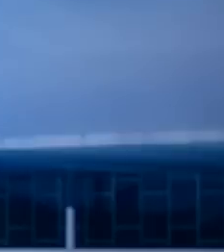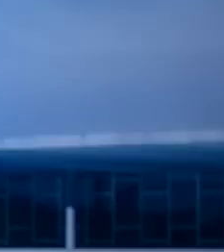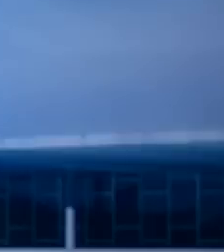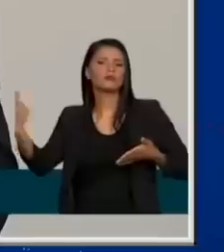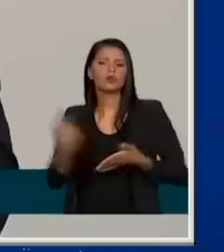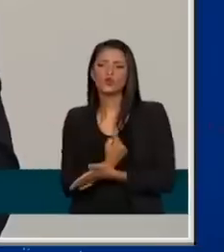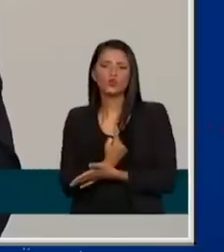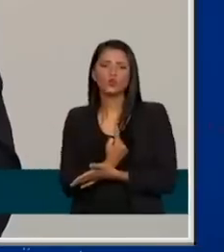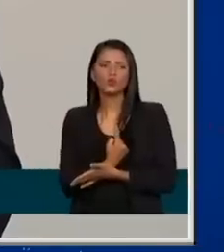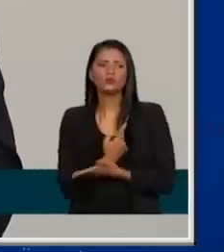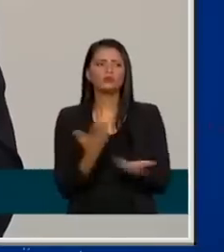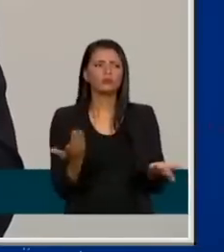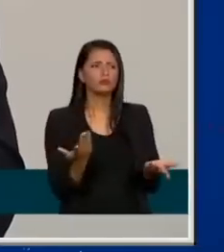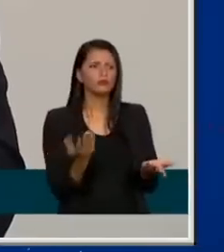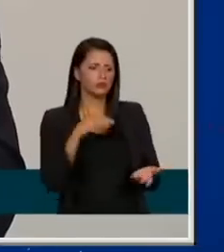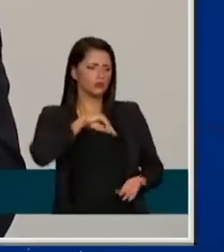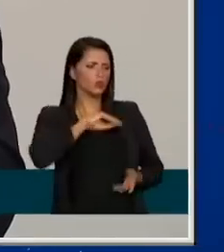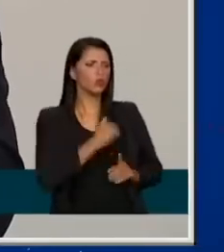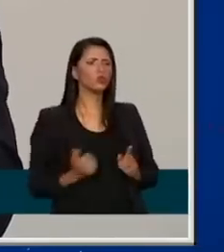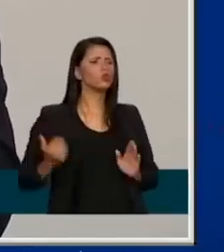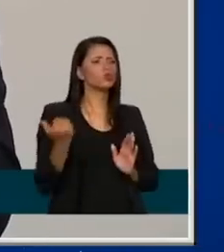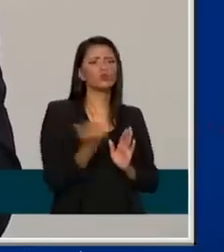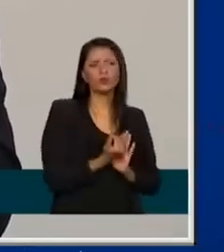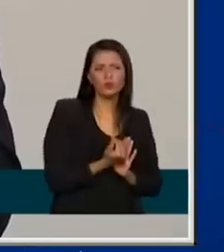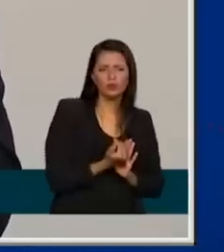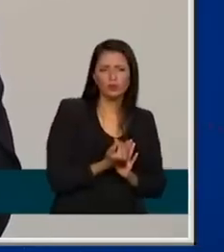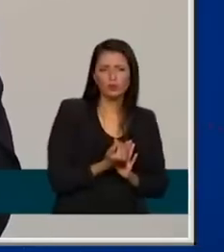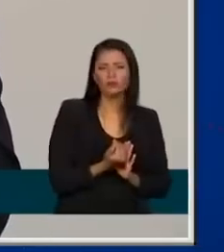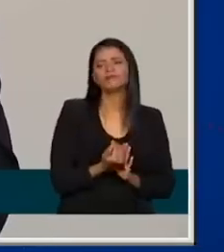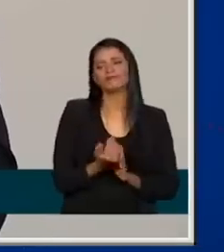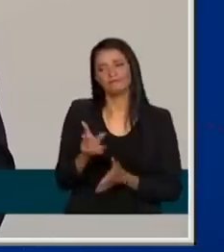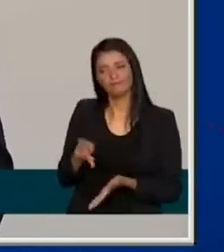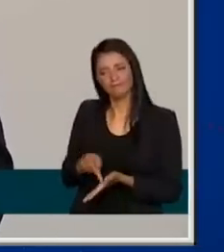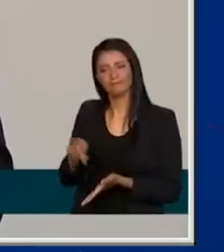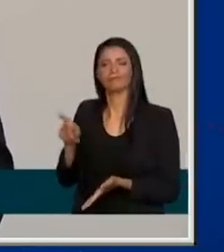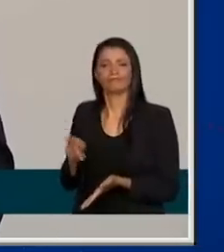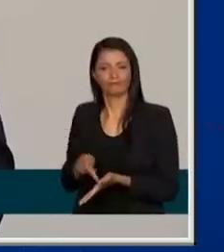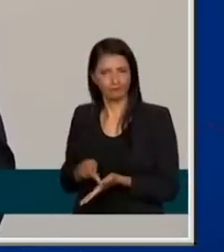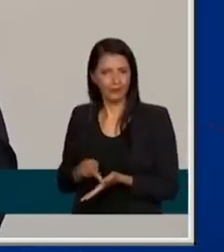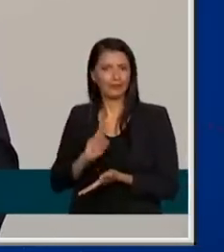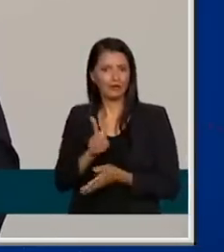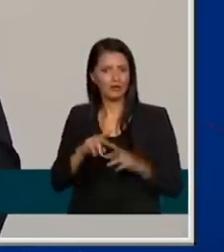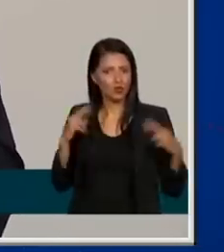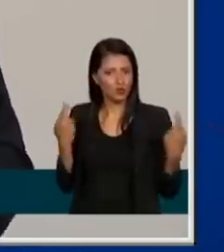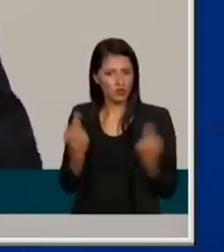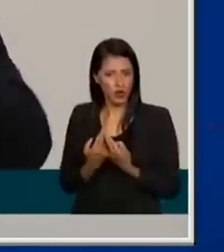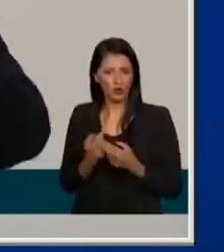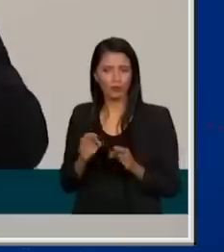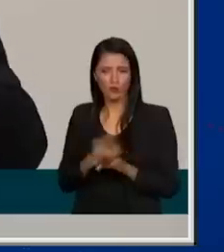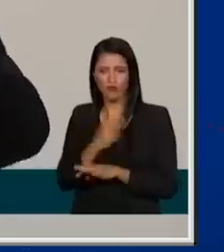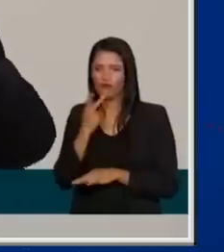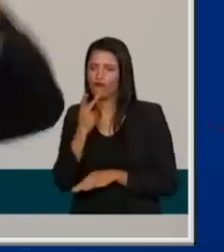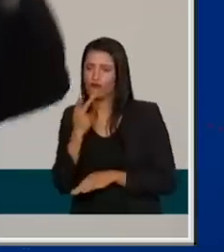há uma promessa de equiparação entre os policiais civis daquilo distrito federal e polícia Federal